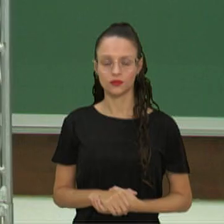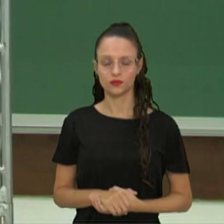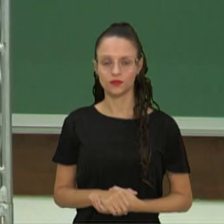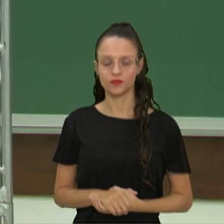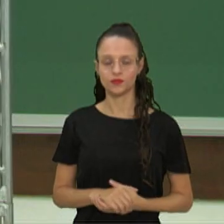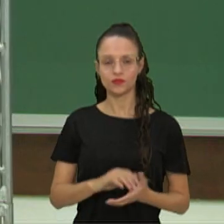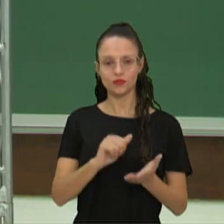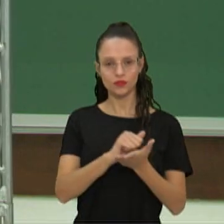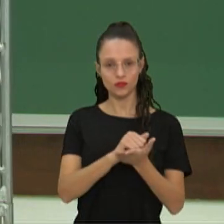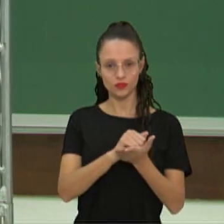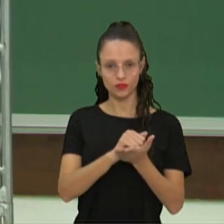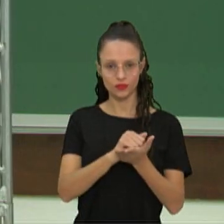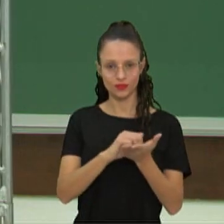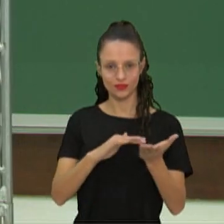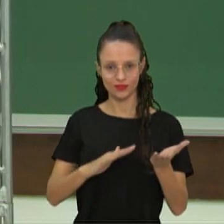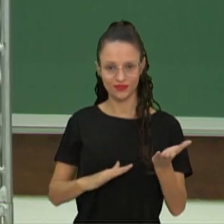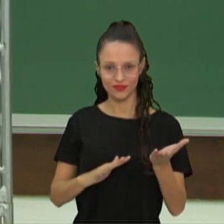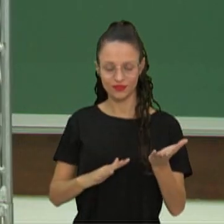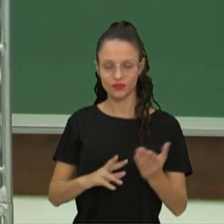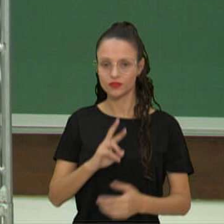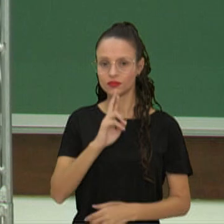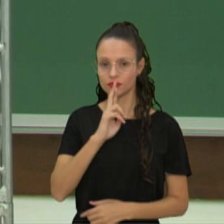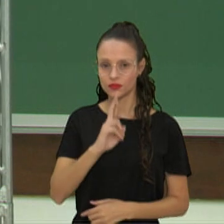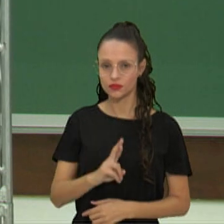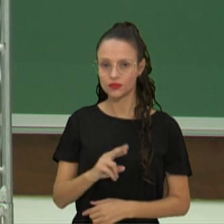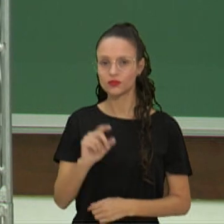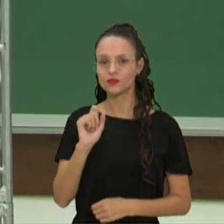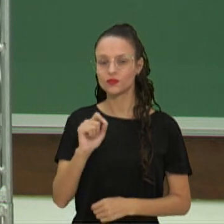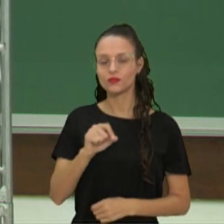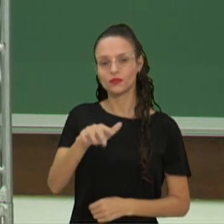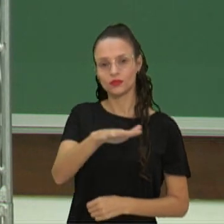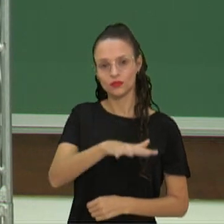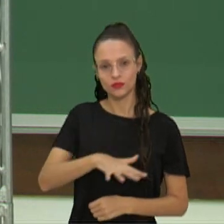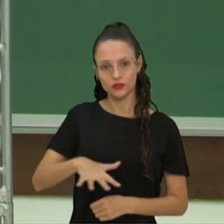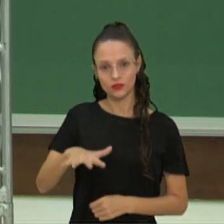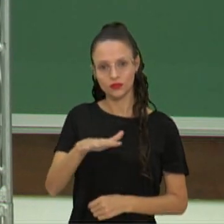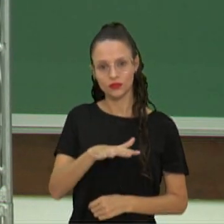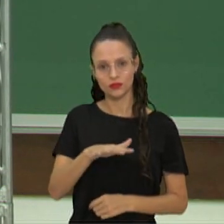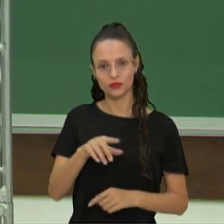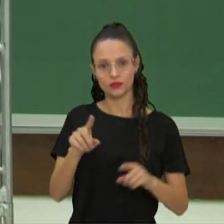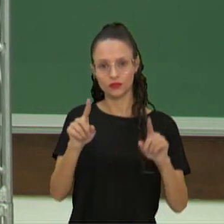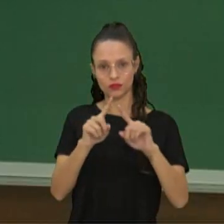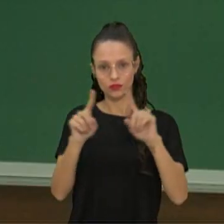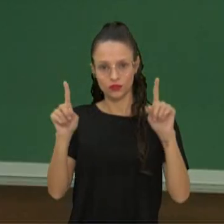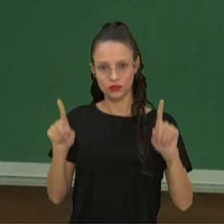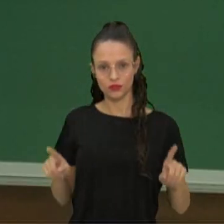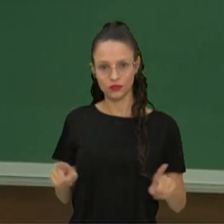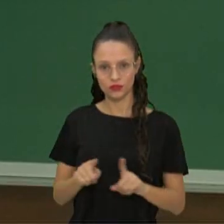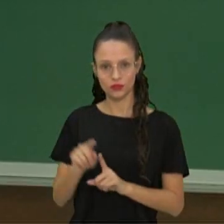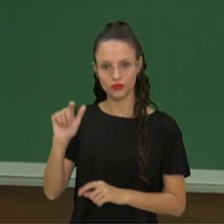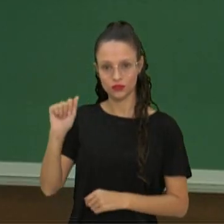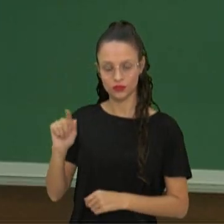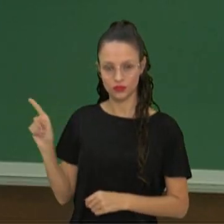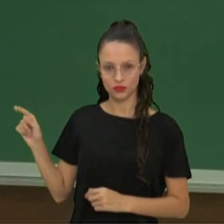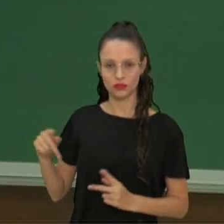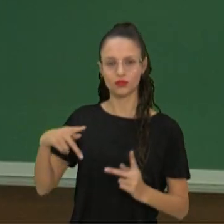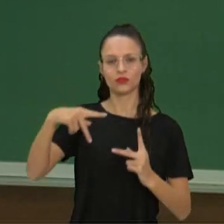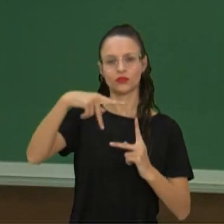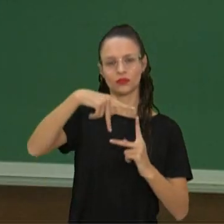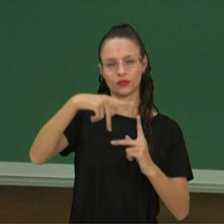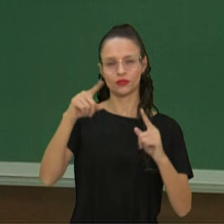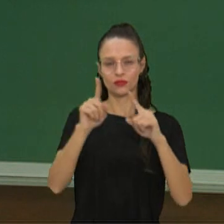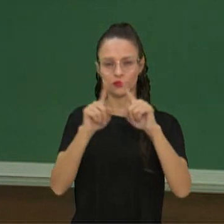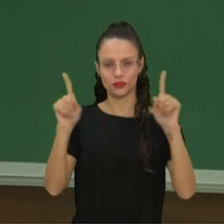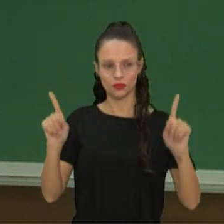O exercício que nós acabamos de fazer, ele pedia a área de um quadrilátero. No caso da letra A, era um quadrado de